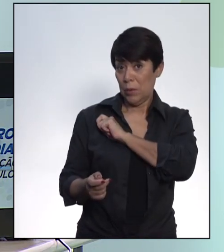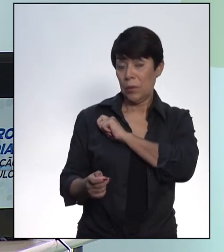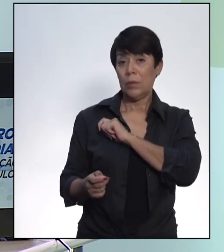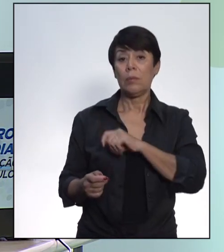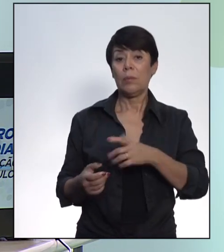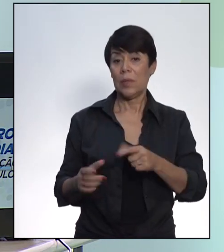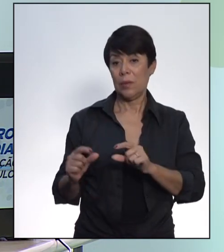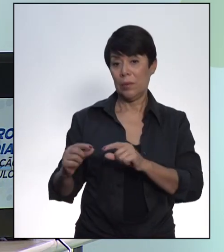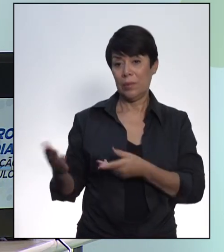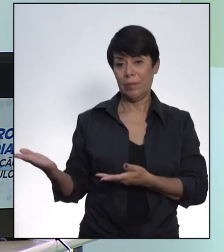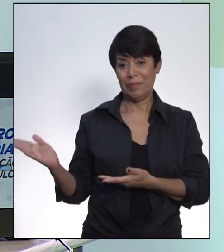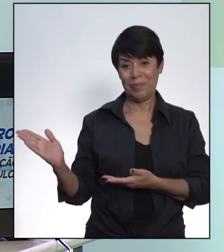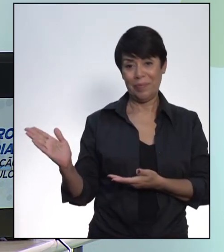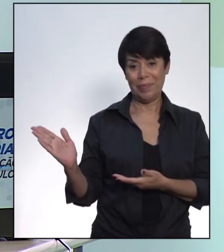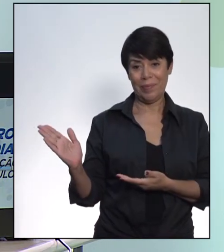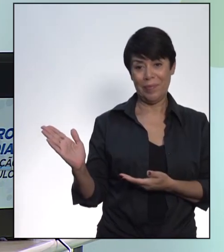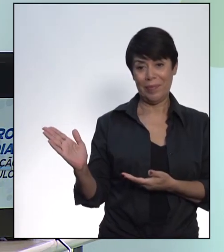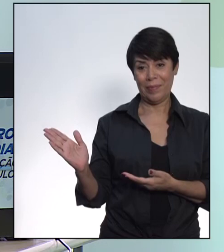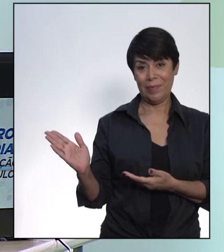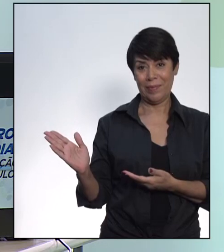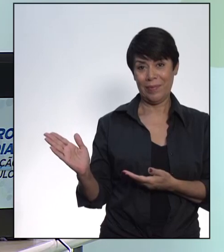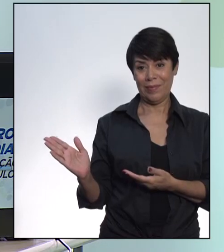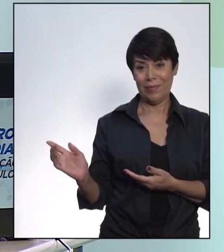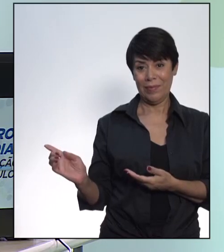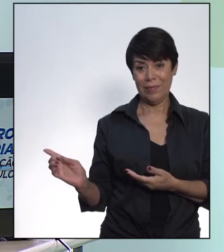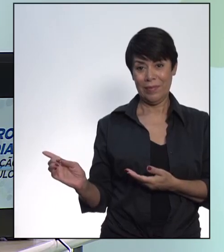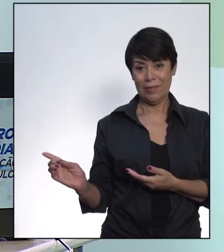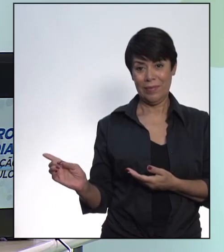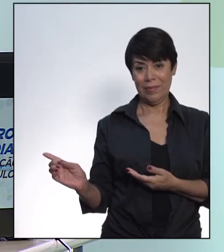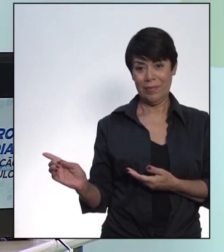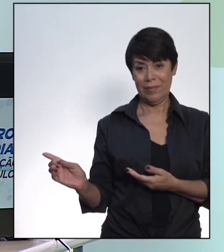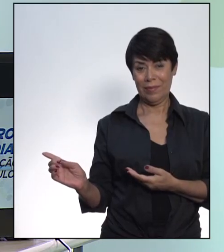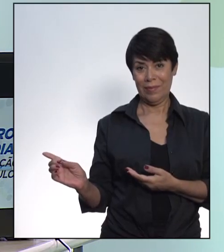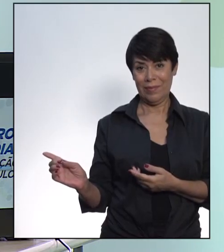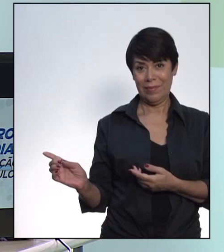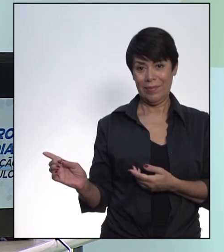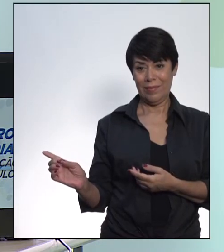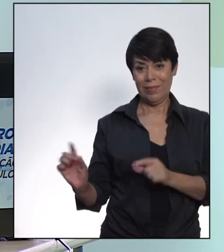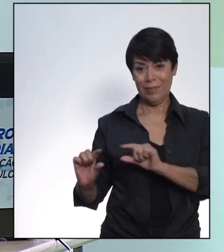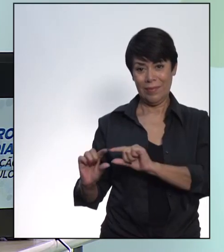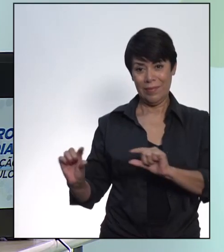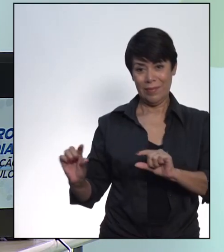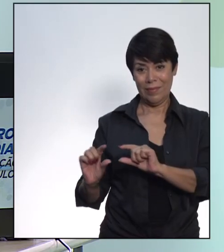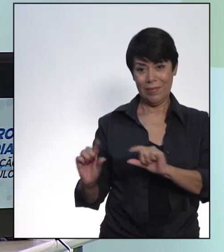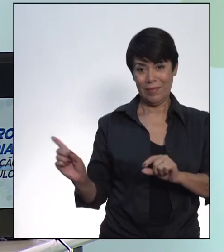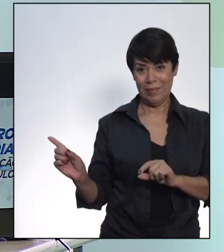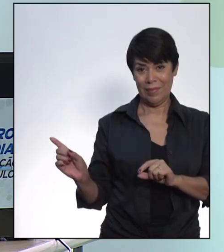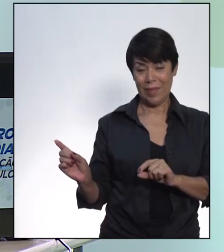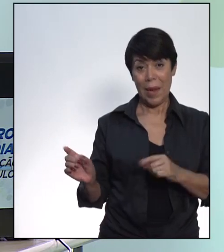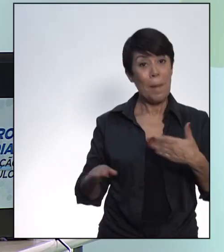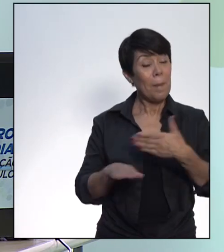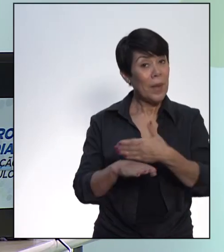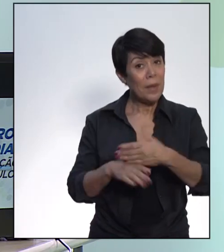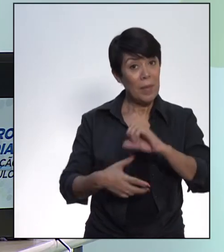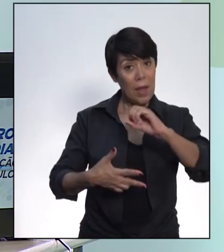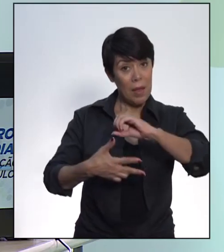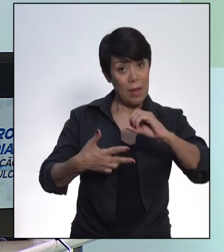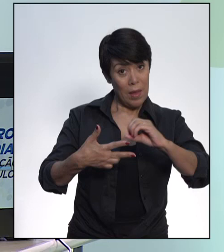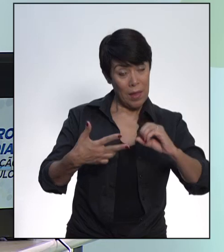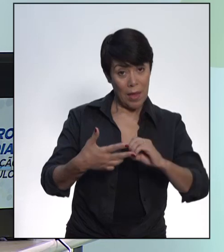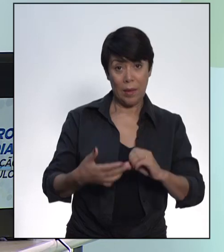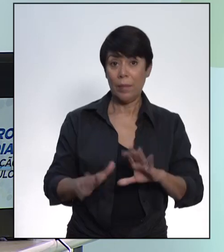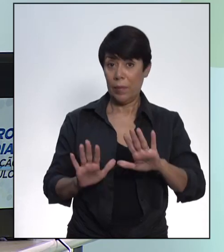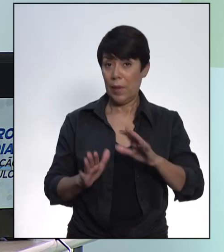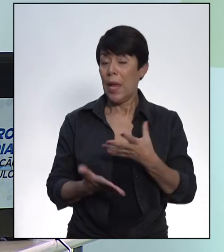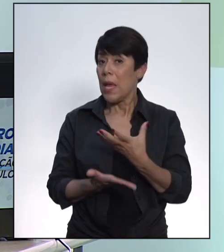Tem aí, ó, esse GC aí embaixo, vocês podem identificar, que é para vocês participarem do Enem. As inscrições vão até